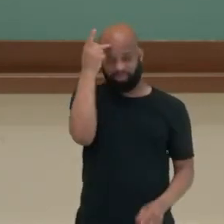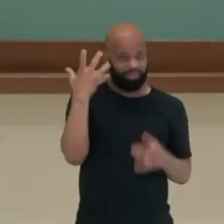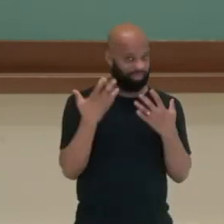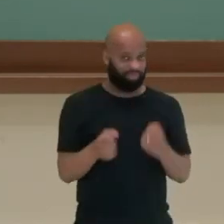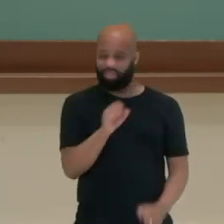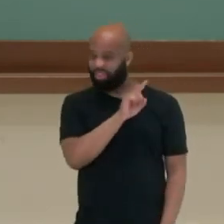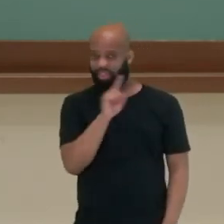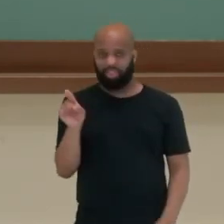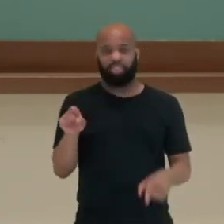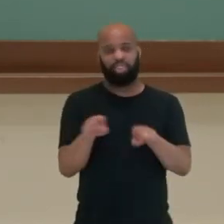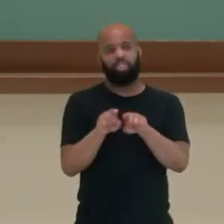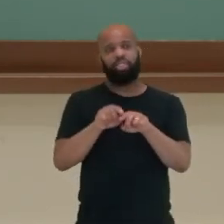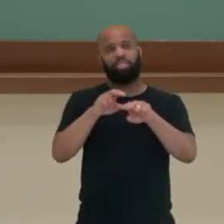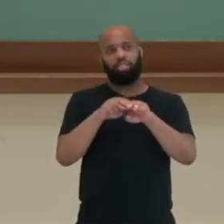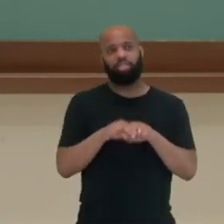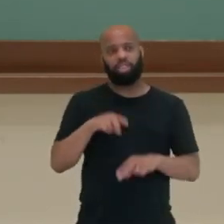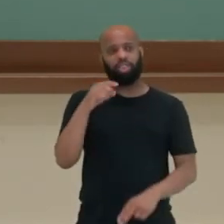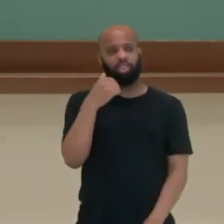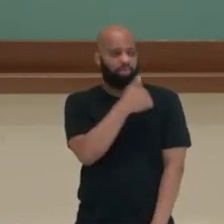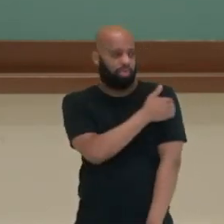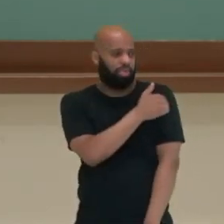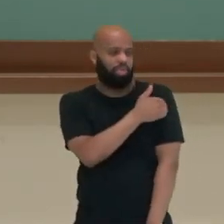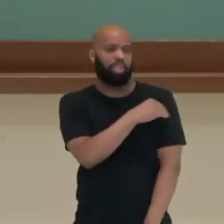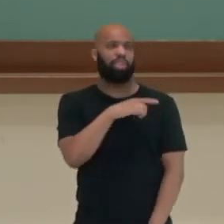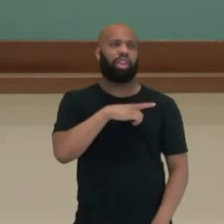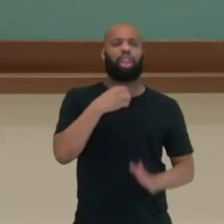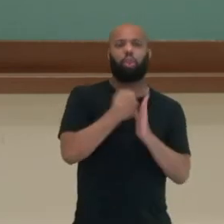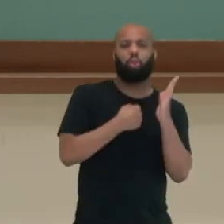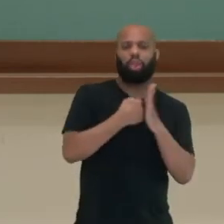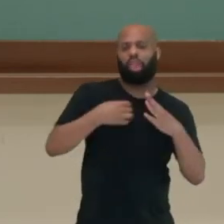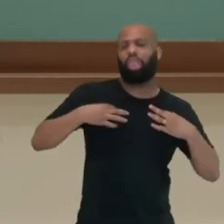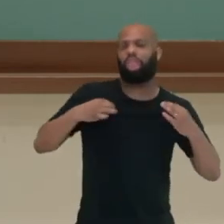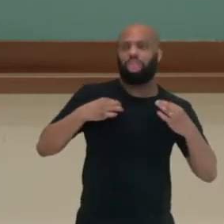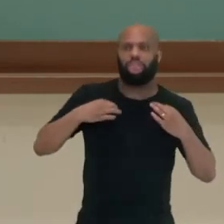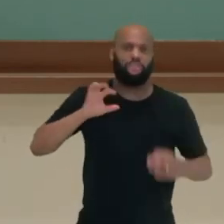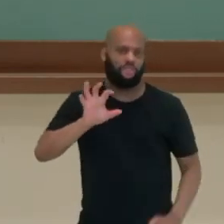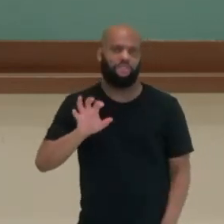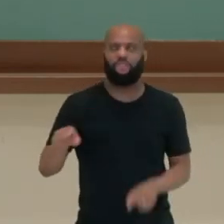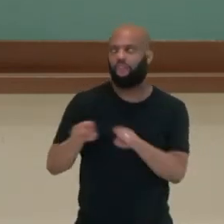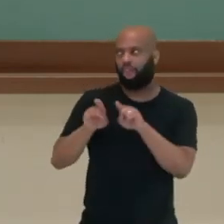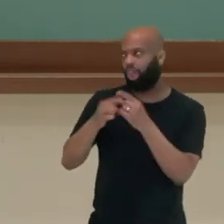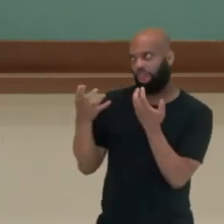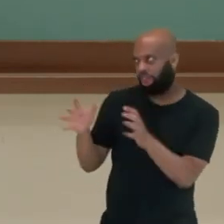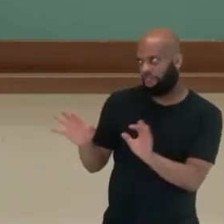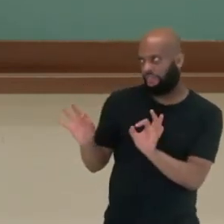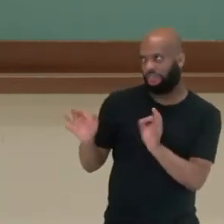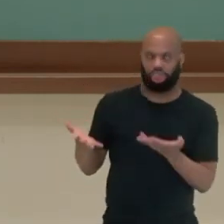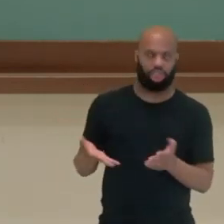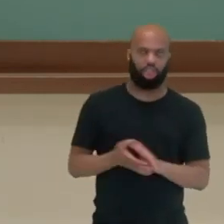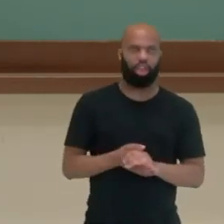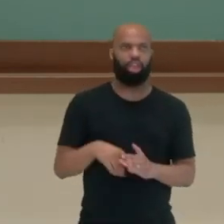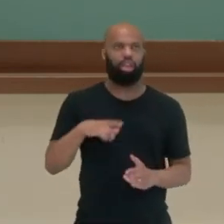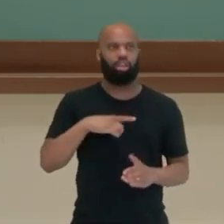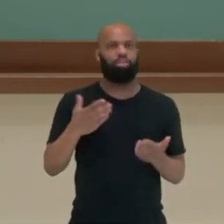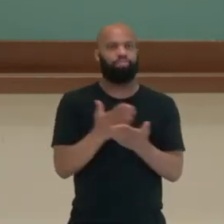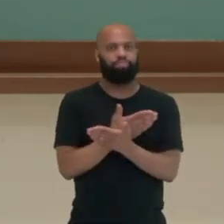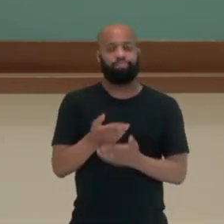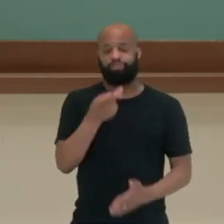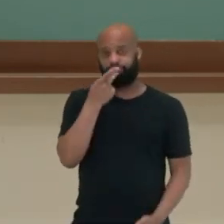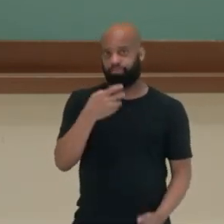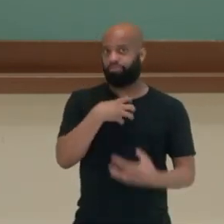de preconceito, porque tem que lutar com aquela roupinha lá. Algumas falas são assim, né? Bem pesadas.